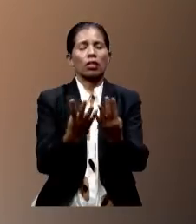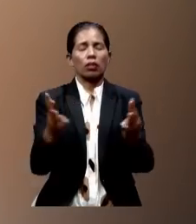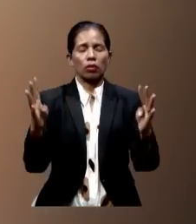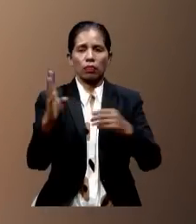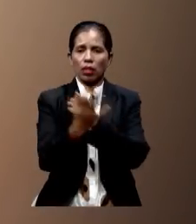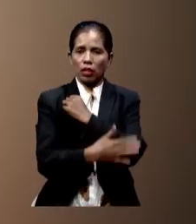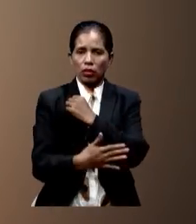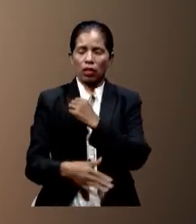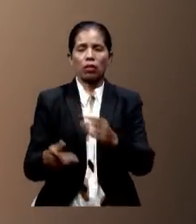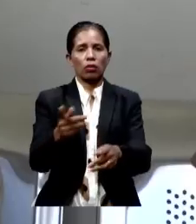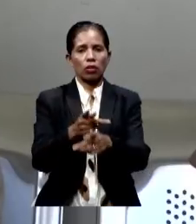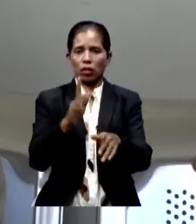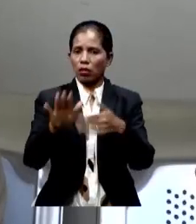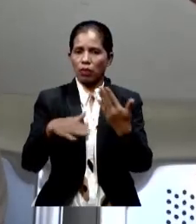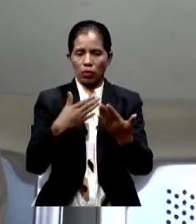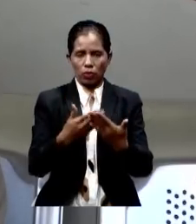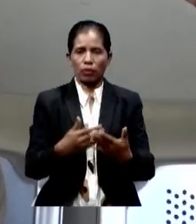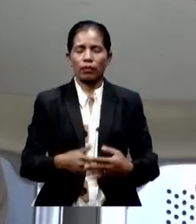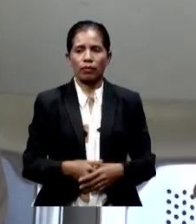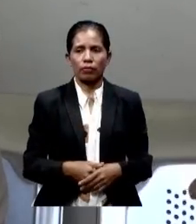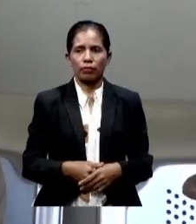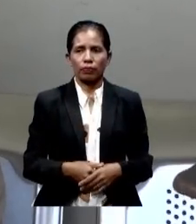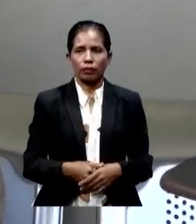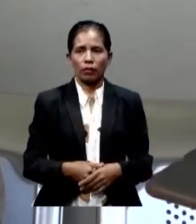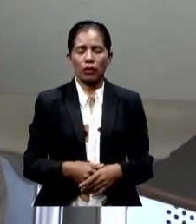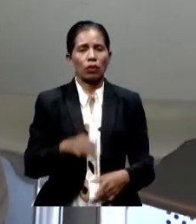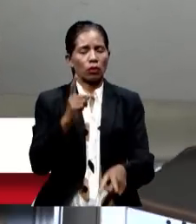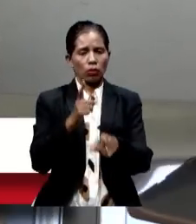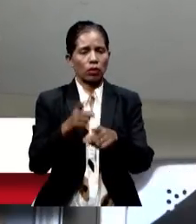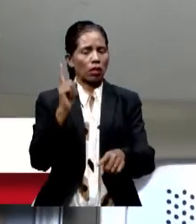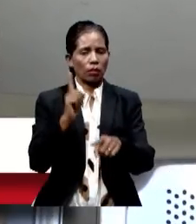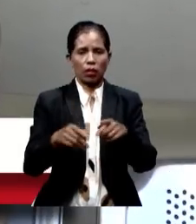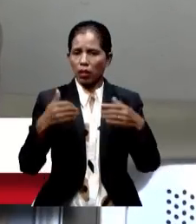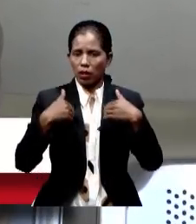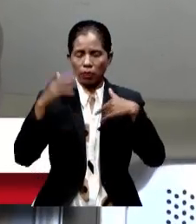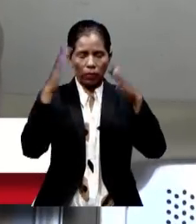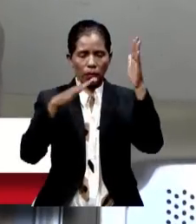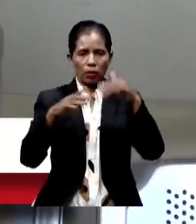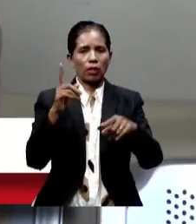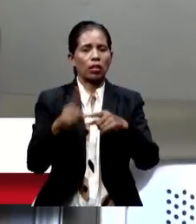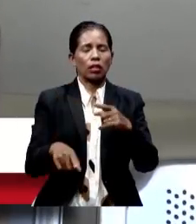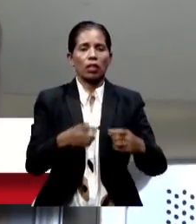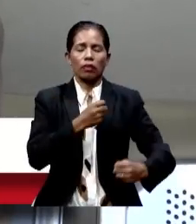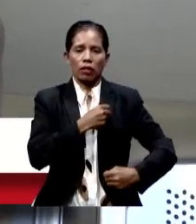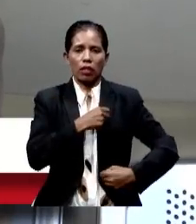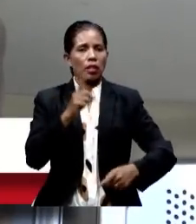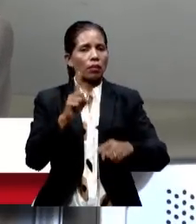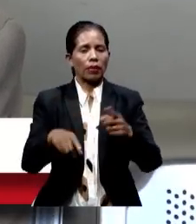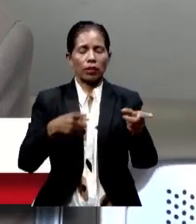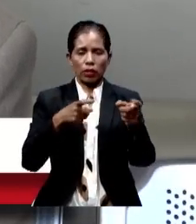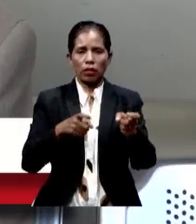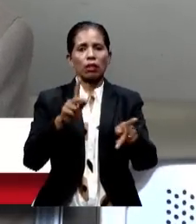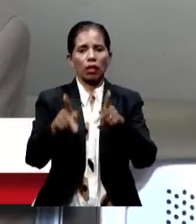de asegura sidadaun hotu. Lolosi di idane la bela acontece. Agora oinsa